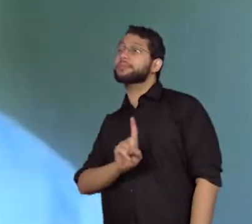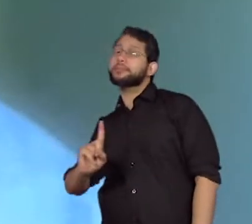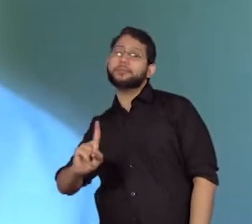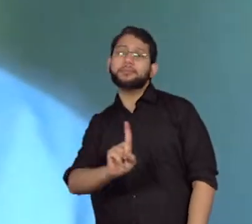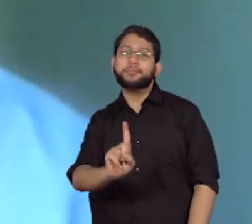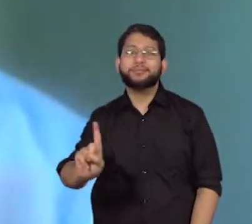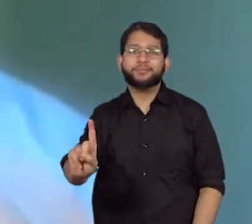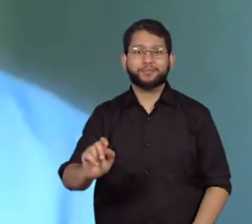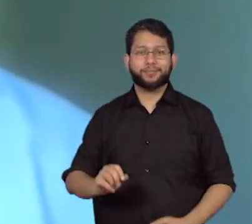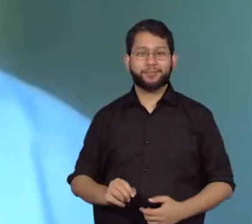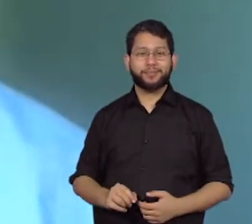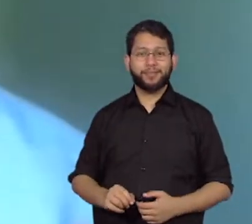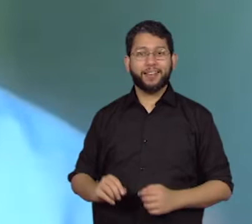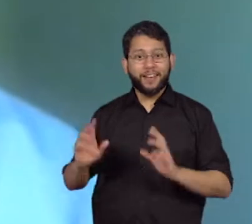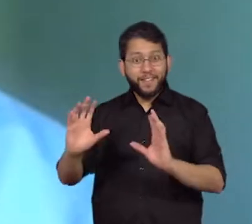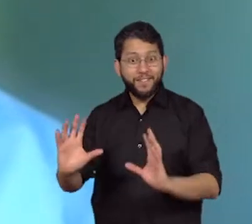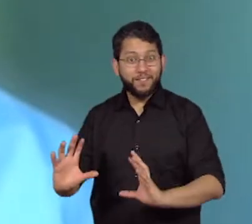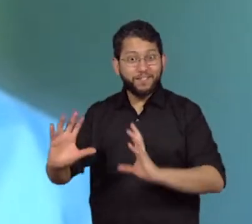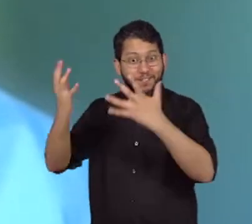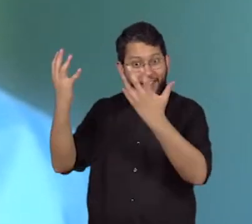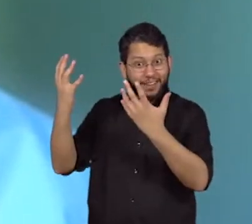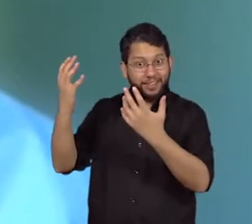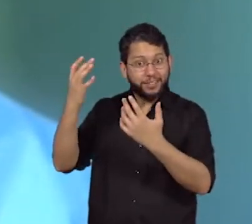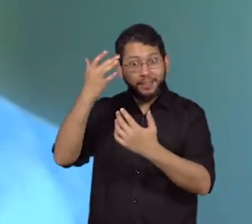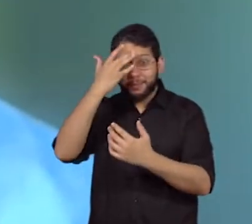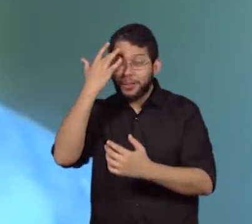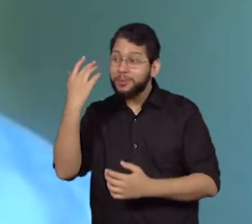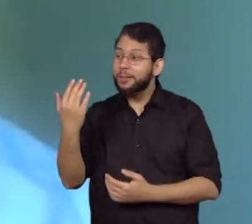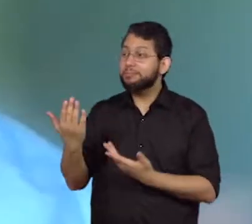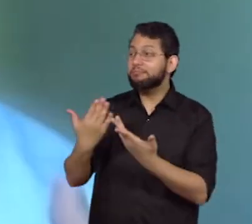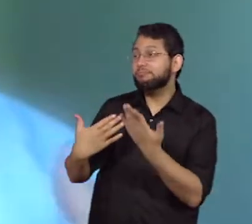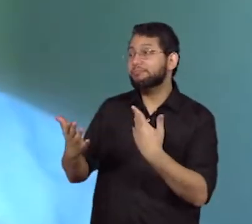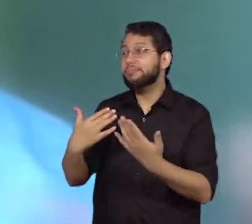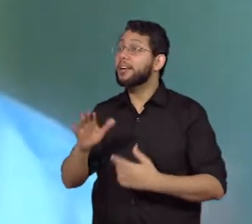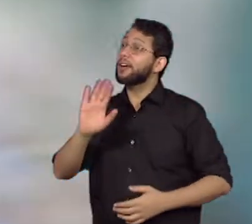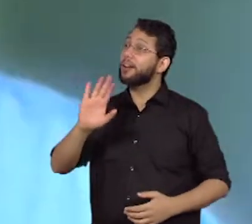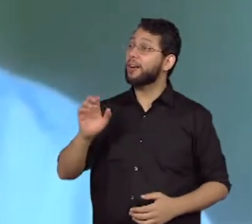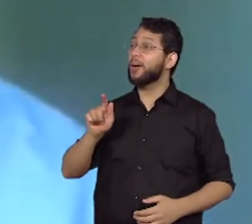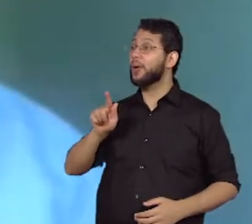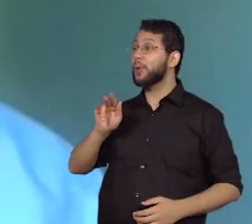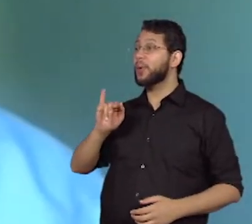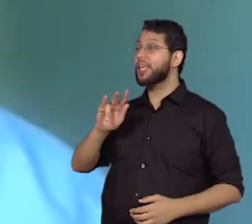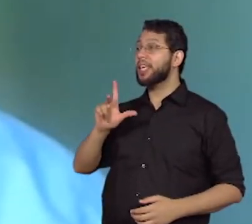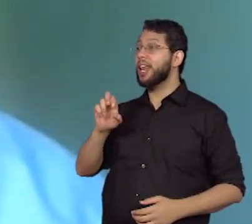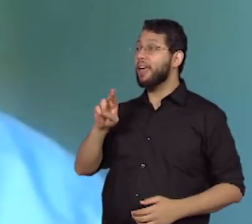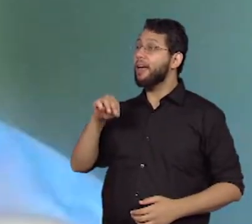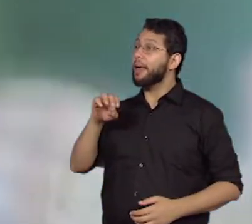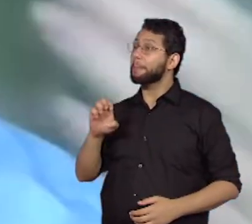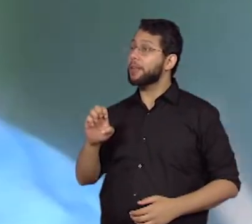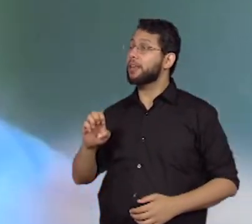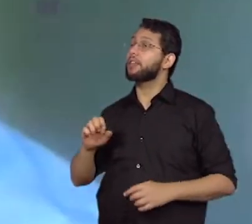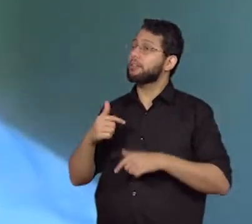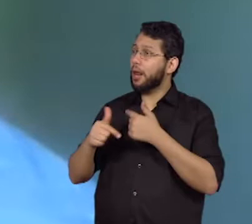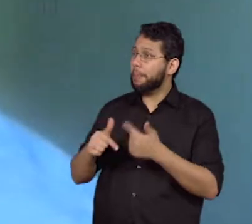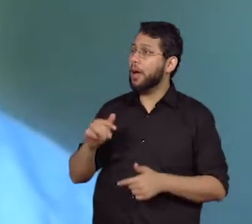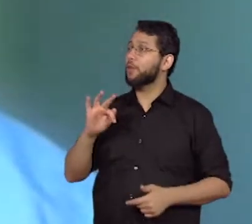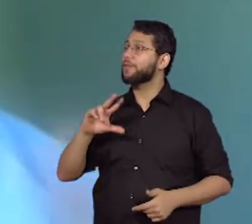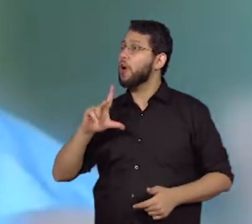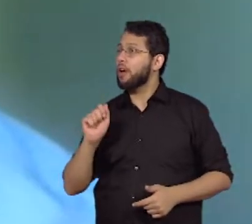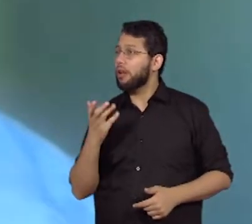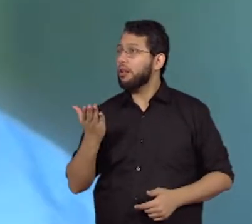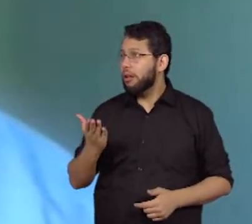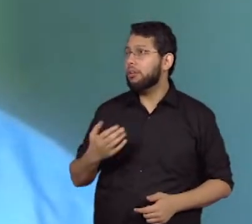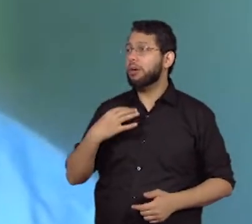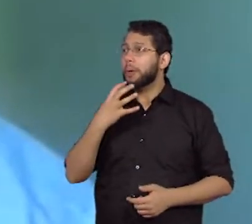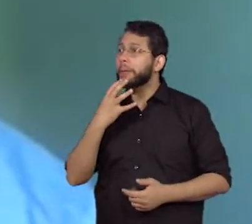dentro da festa, a pessoa não sabia que eu era... eu falava, olha, eu sou Guilherme da Folha, muita gente já me conhecia, eu fiz isso várias vezes,